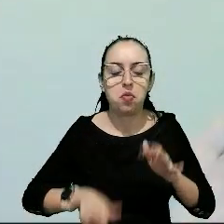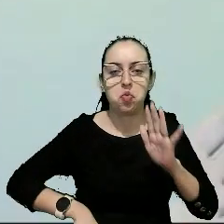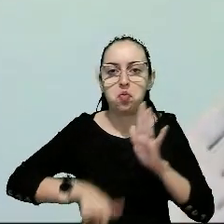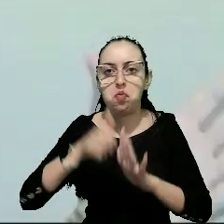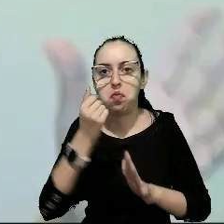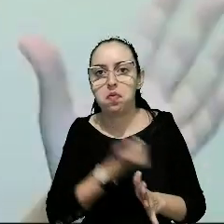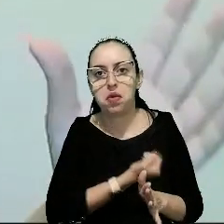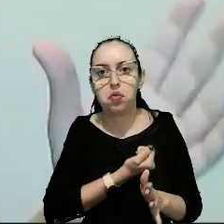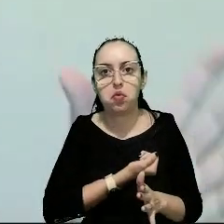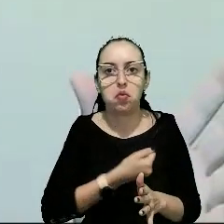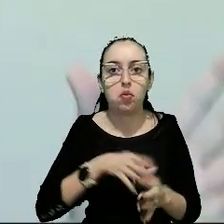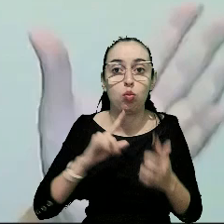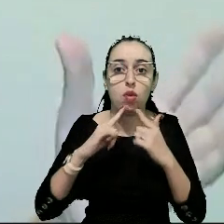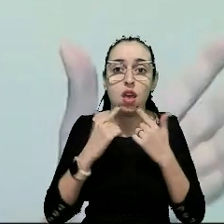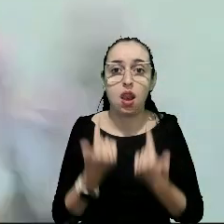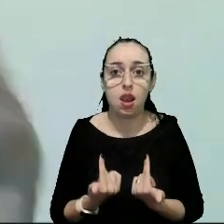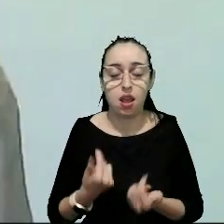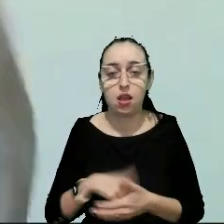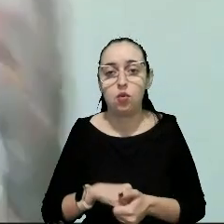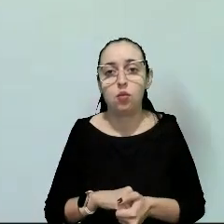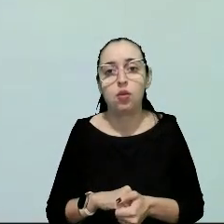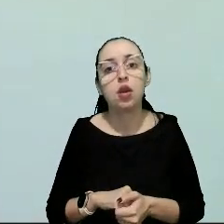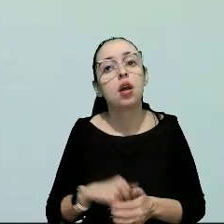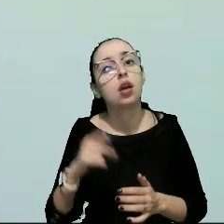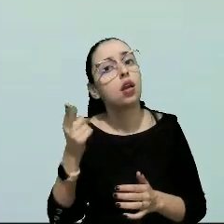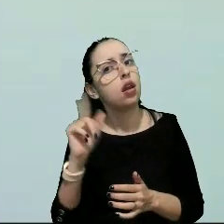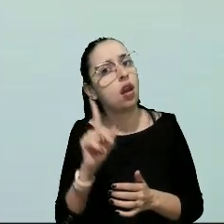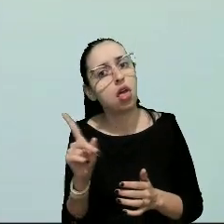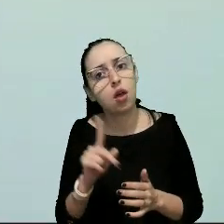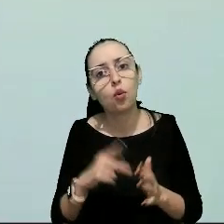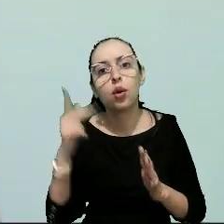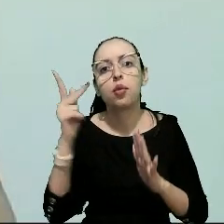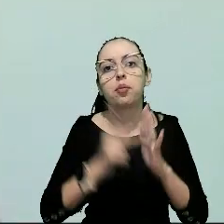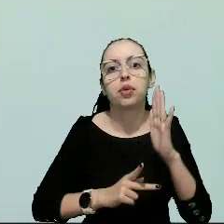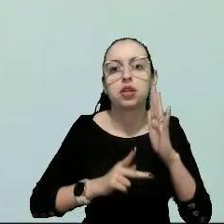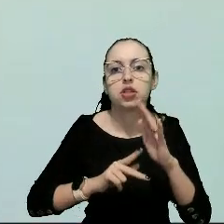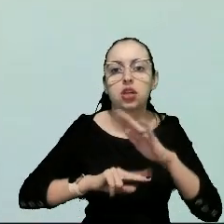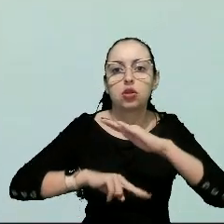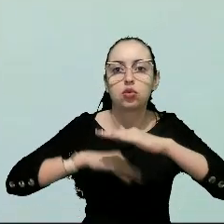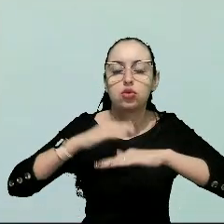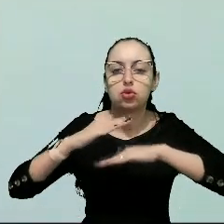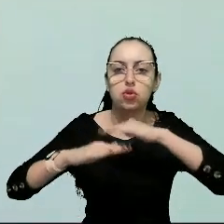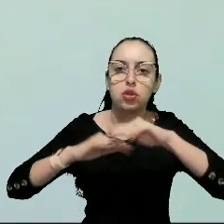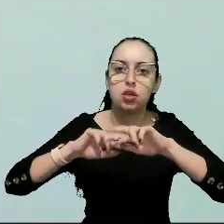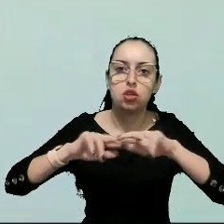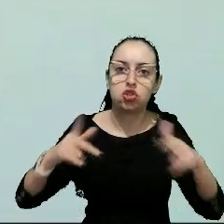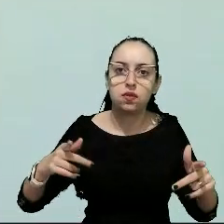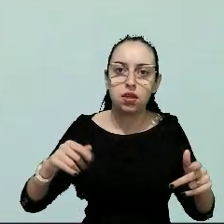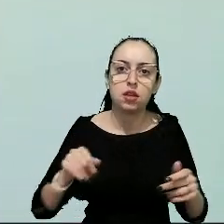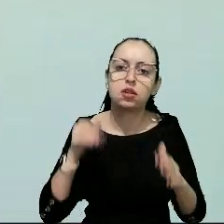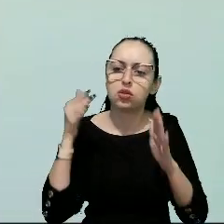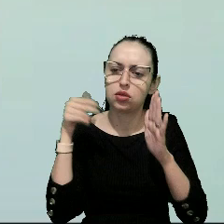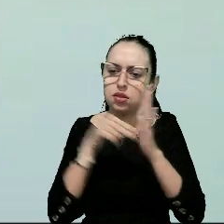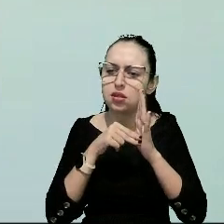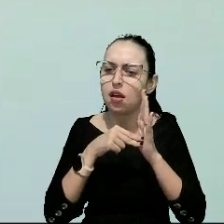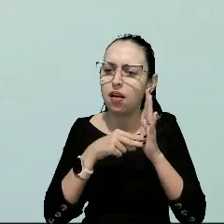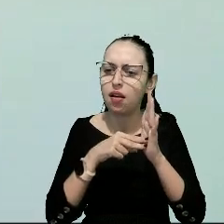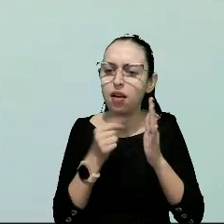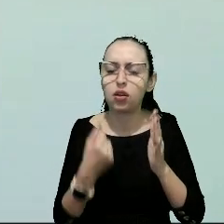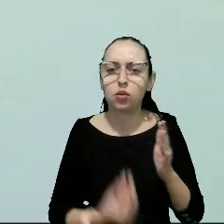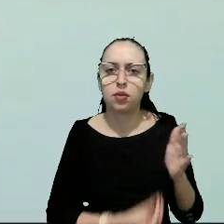número um do italiano. Não, ter projetos é algo que dê significado à sua